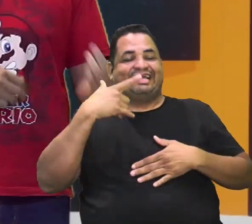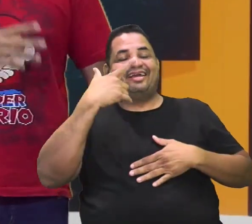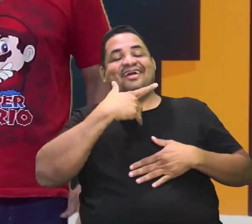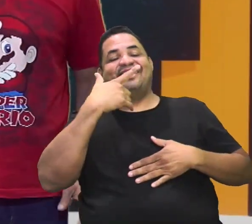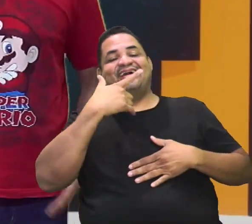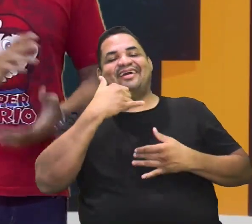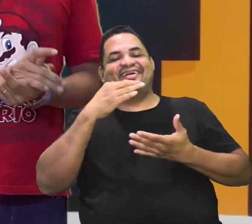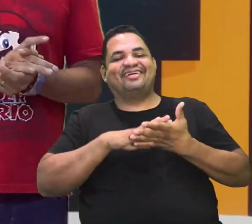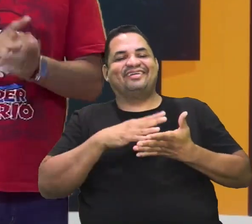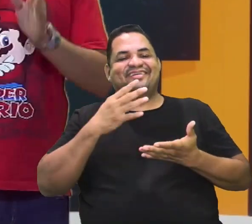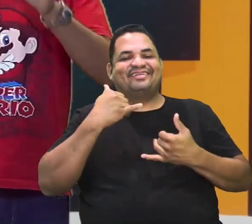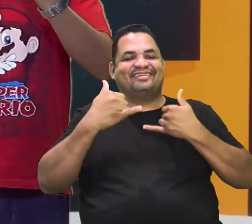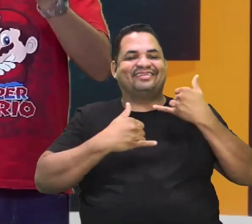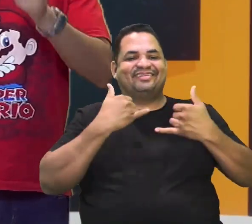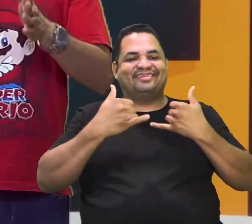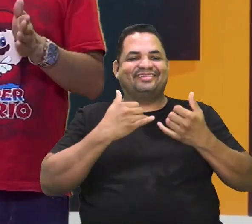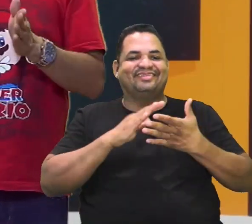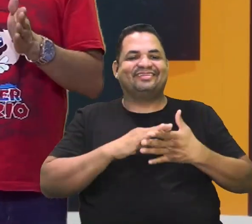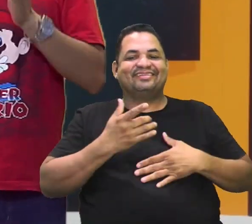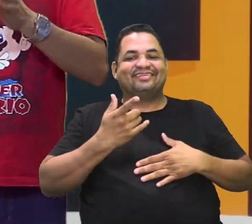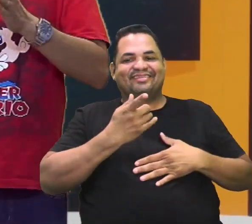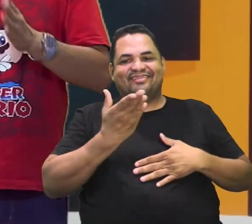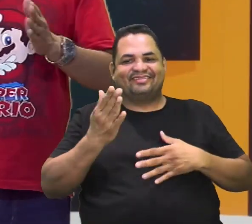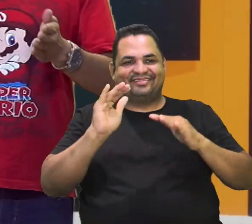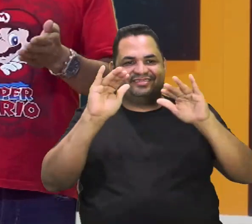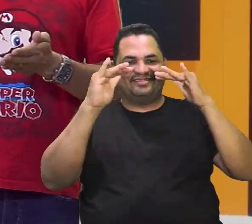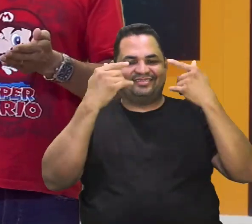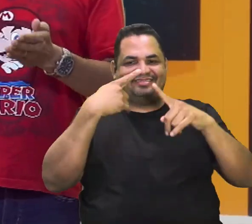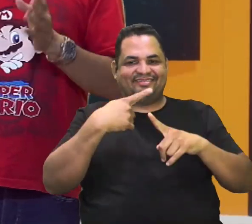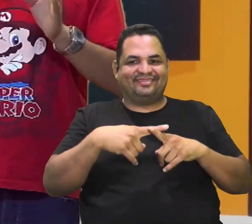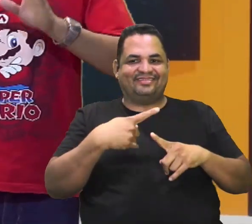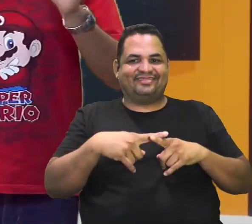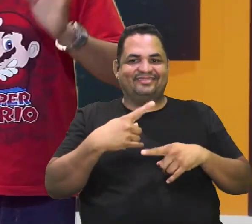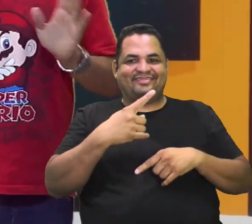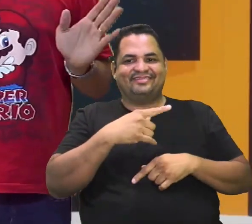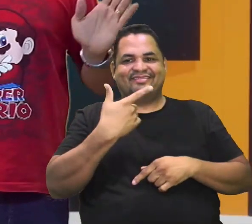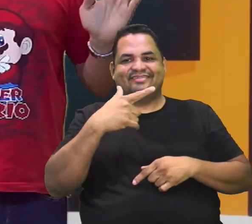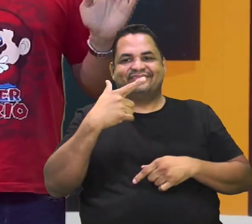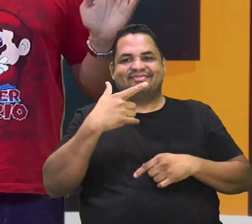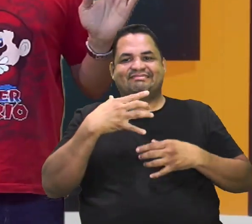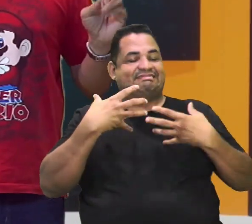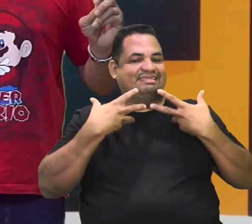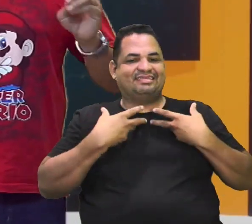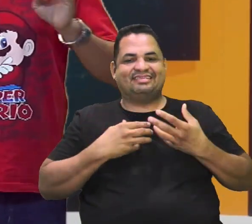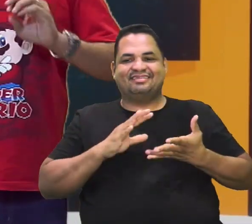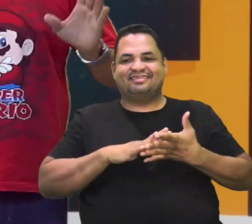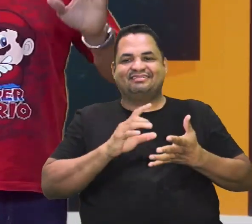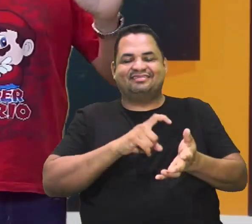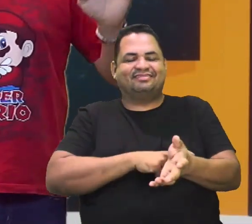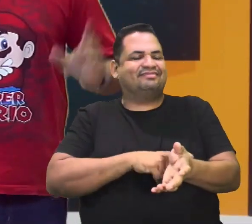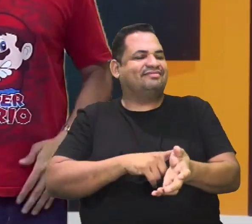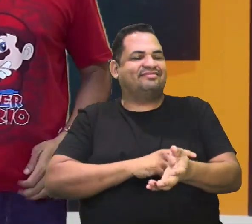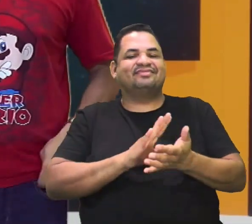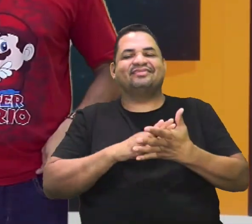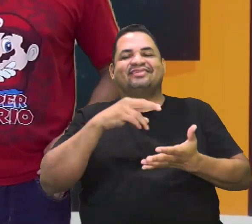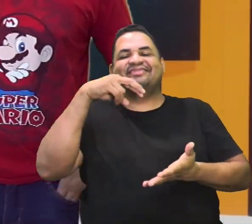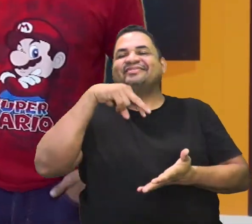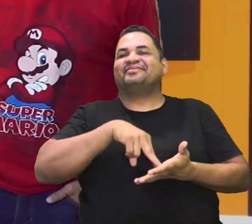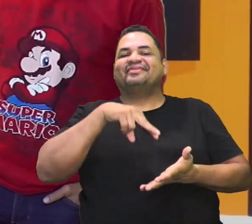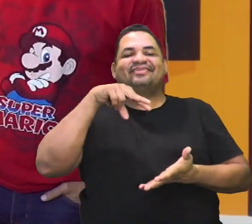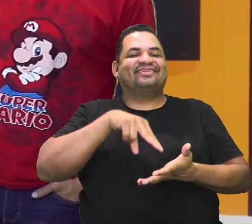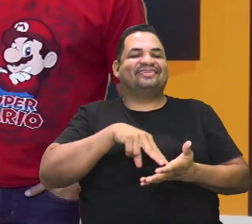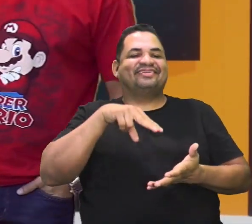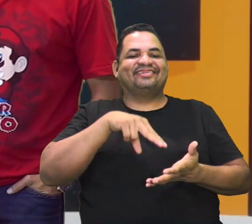risada, a gente brinca. E você fica sempre ali ligado, porque não tem estresse aqui. Aqui Não. é sempre na alegria.